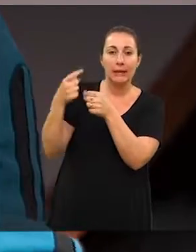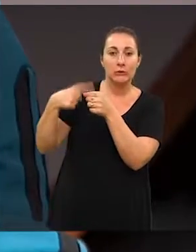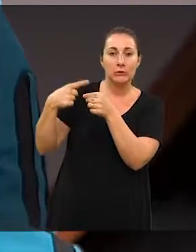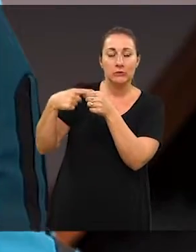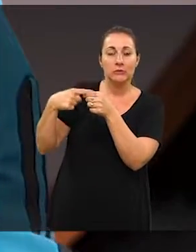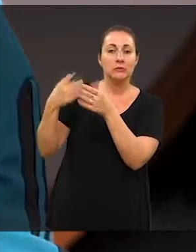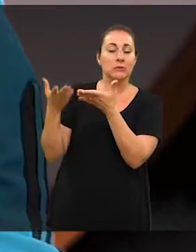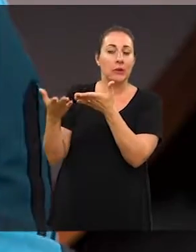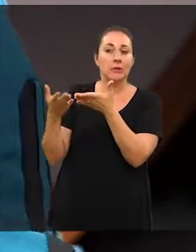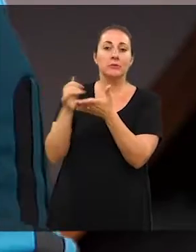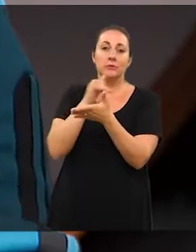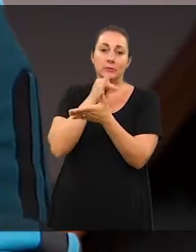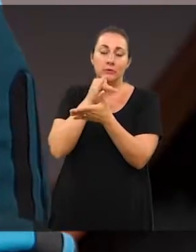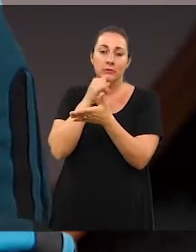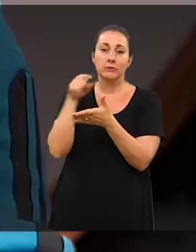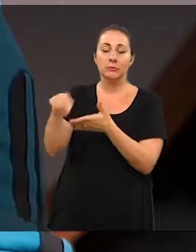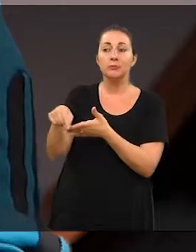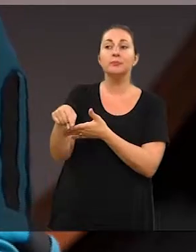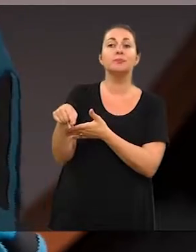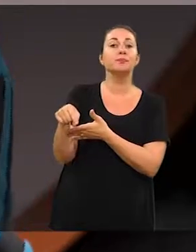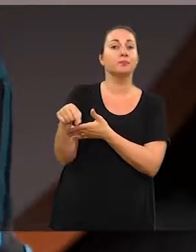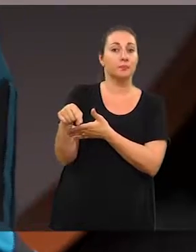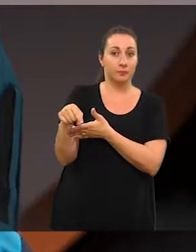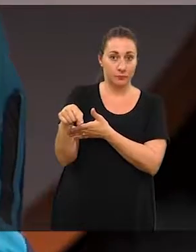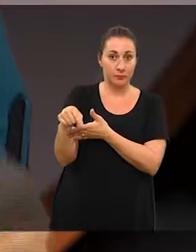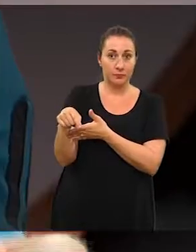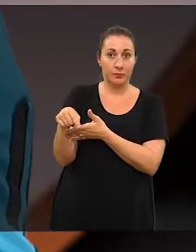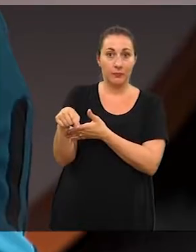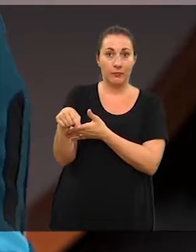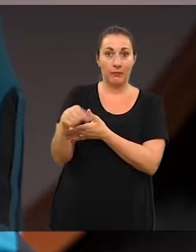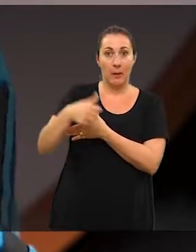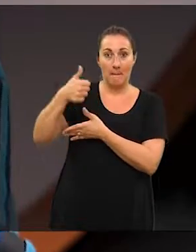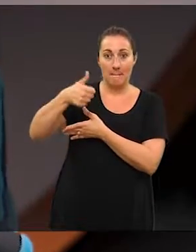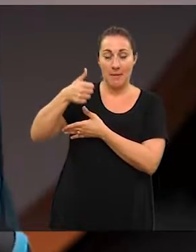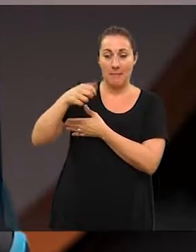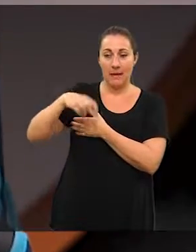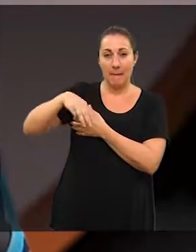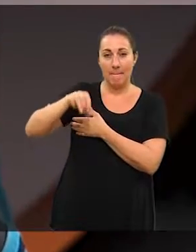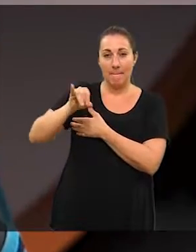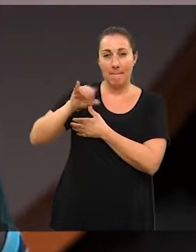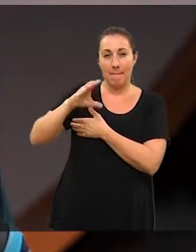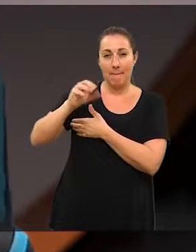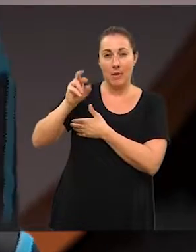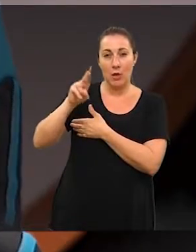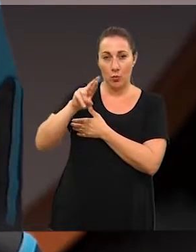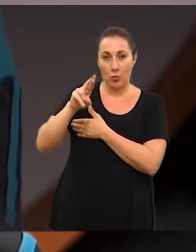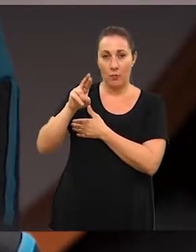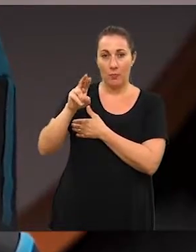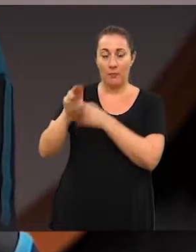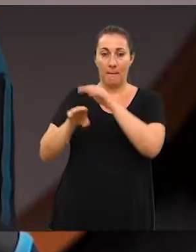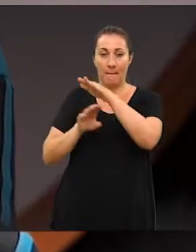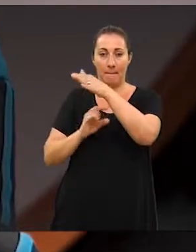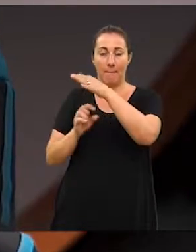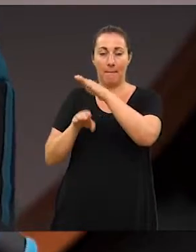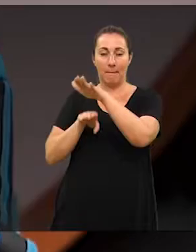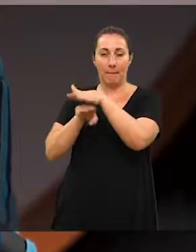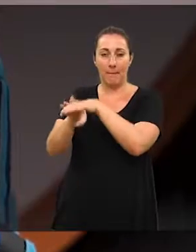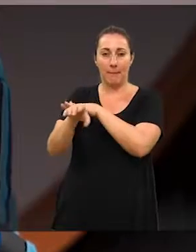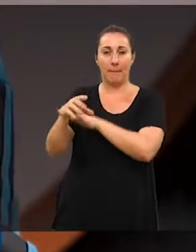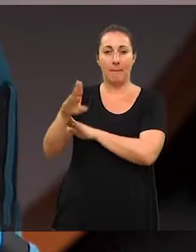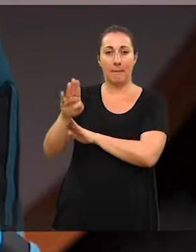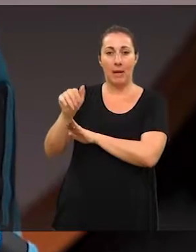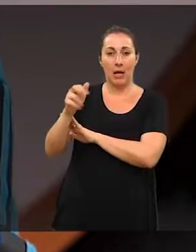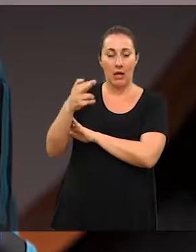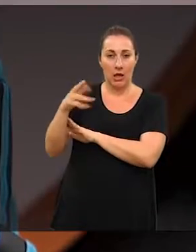citar aqui um que nós temos, que é a primeira micro-região. É Barão de Cotegipe,